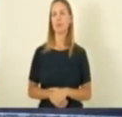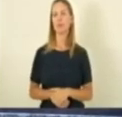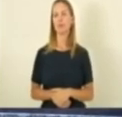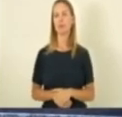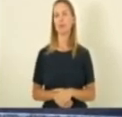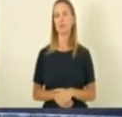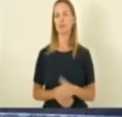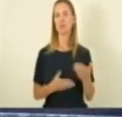Inclusive, ele está bonito ali